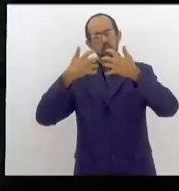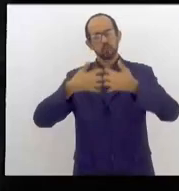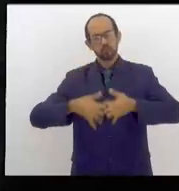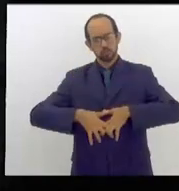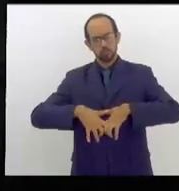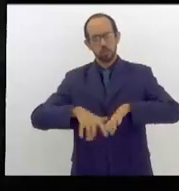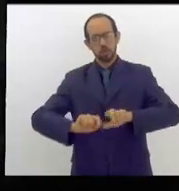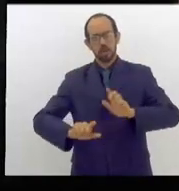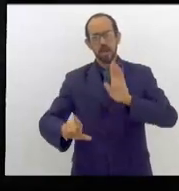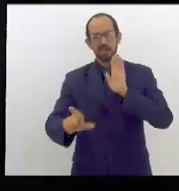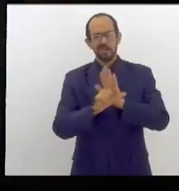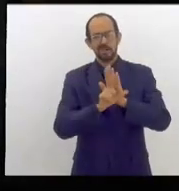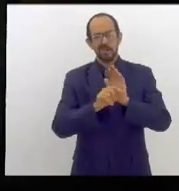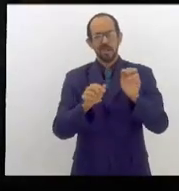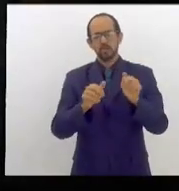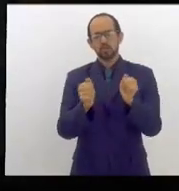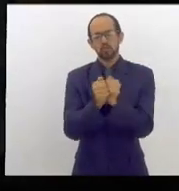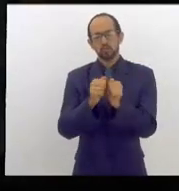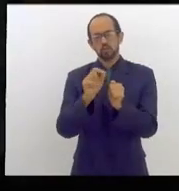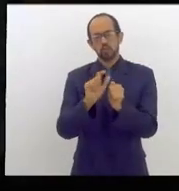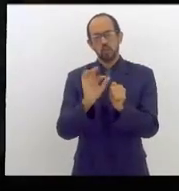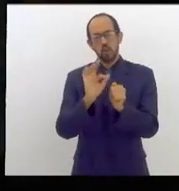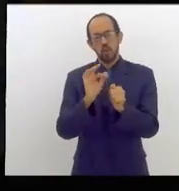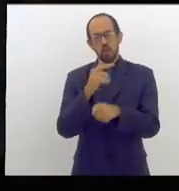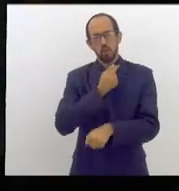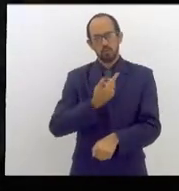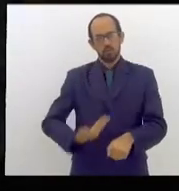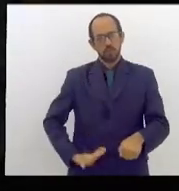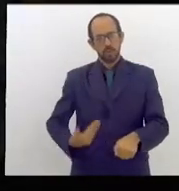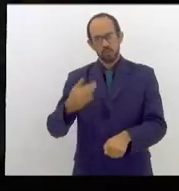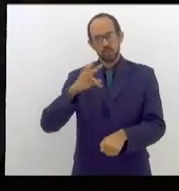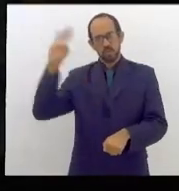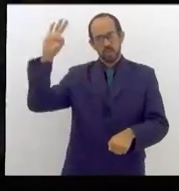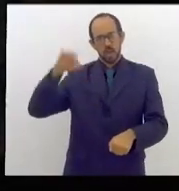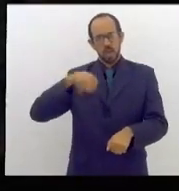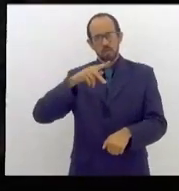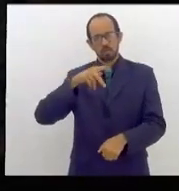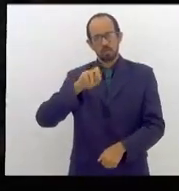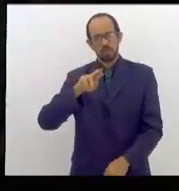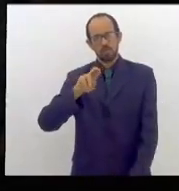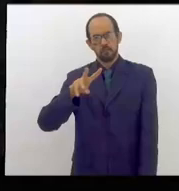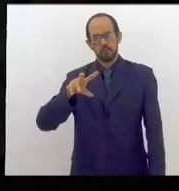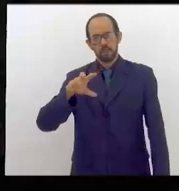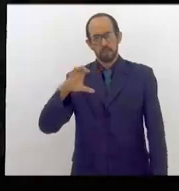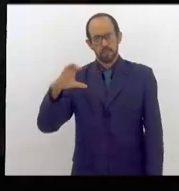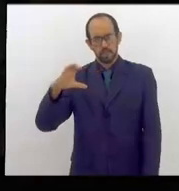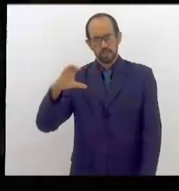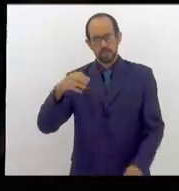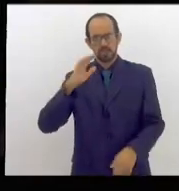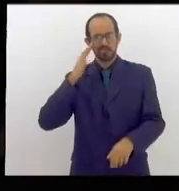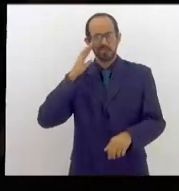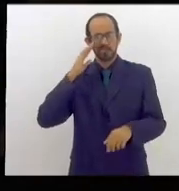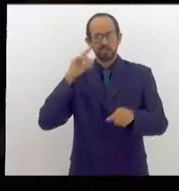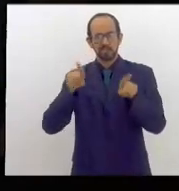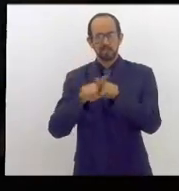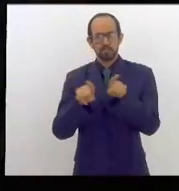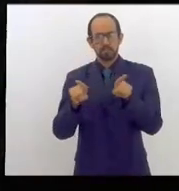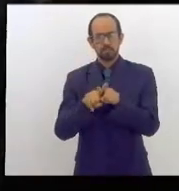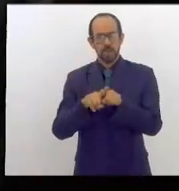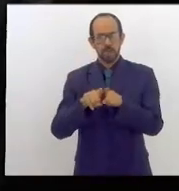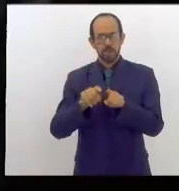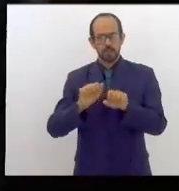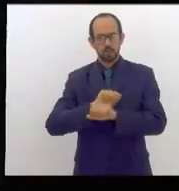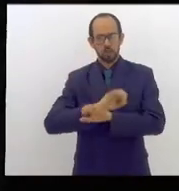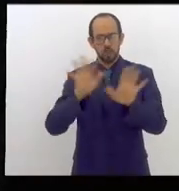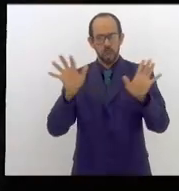regulação junto ao governo federal o órgão de regulação entendemos a dinâmica e ficou Claro